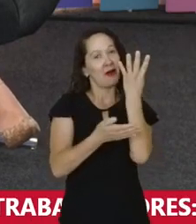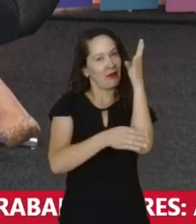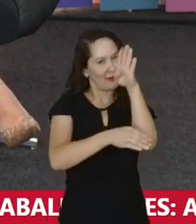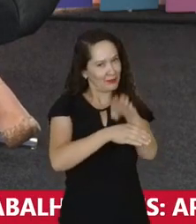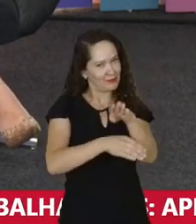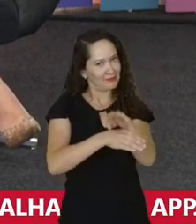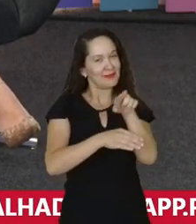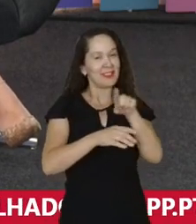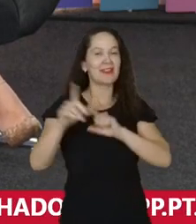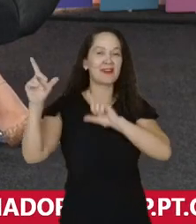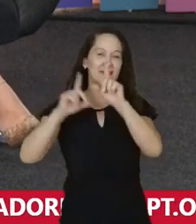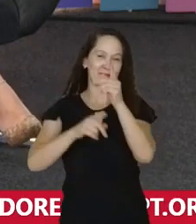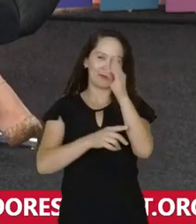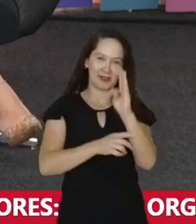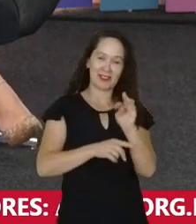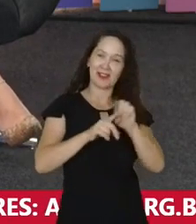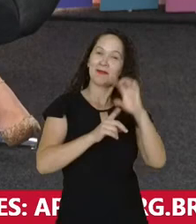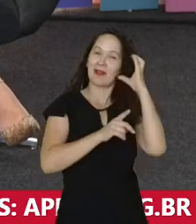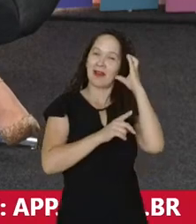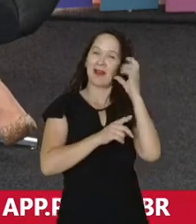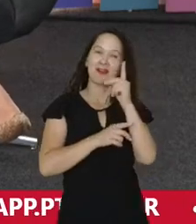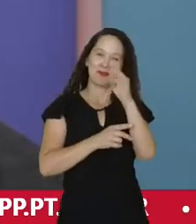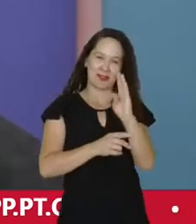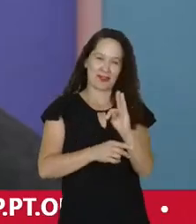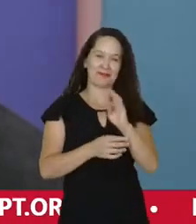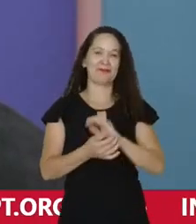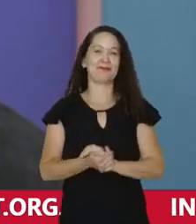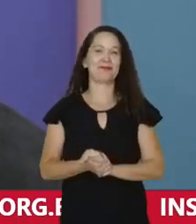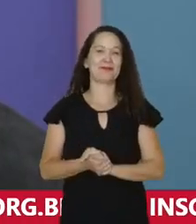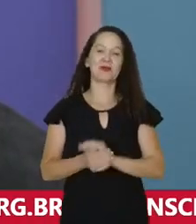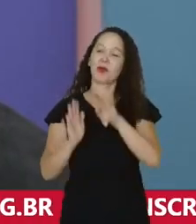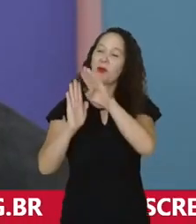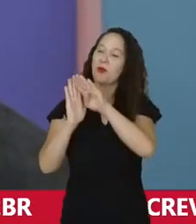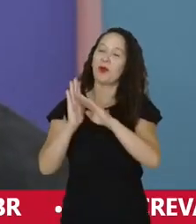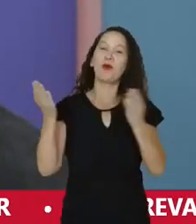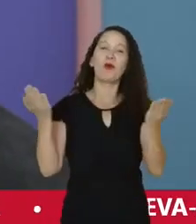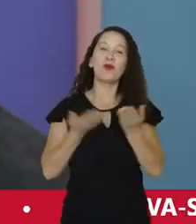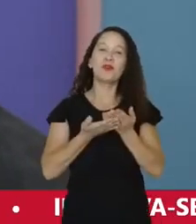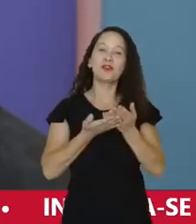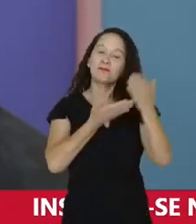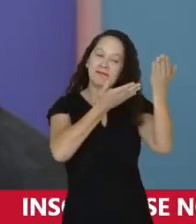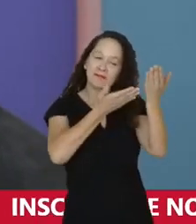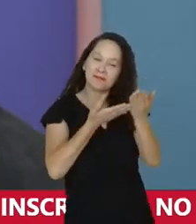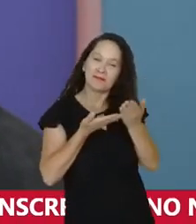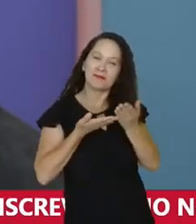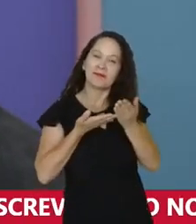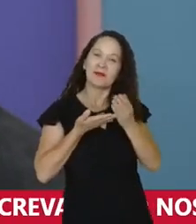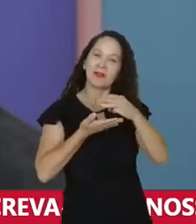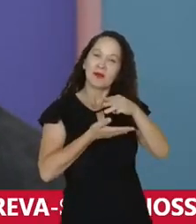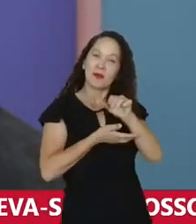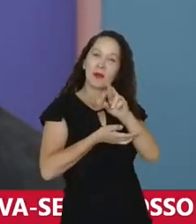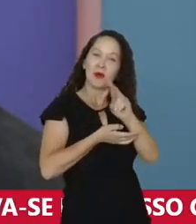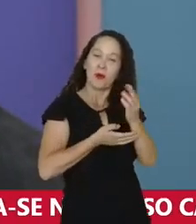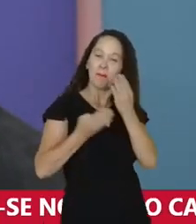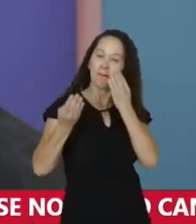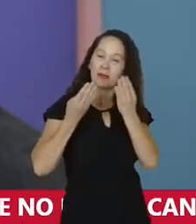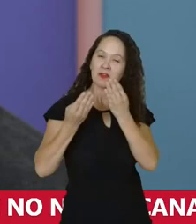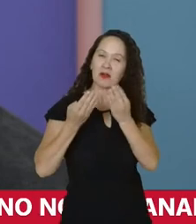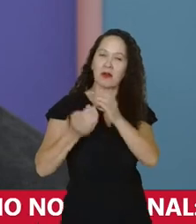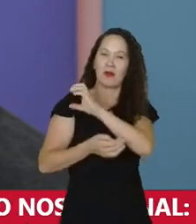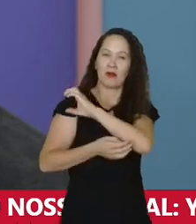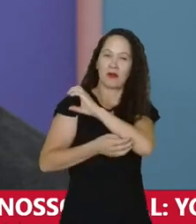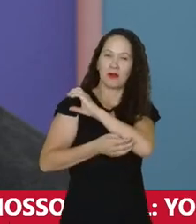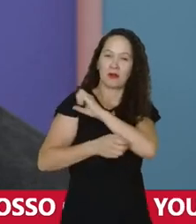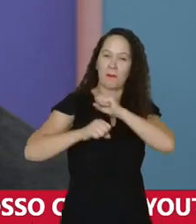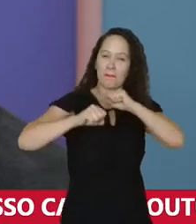da tarde aqui na TV PT e na Rádio PT. No programa de hoje eu vou receber Nalu Faria, psicóloga coordenadora